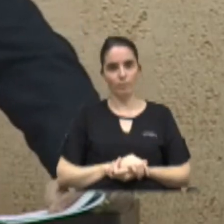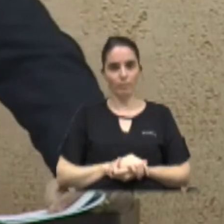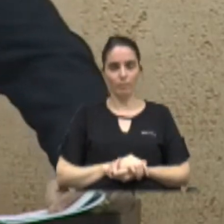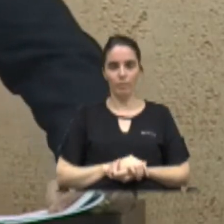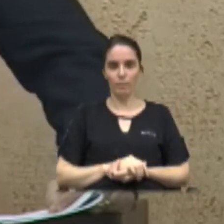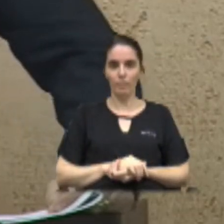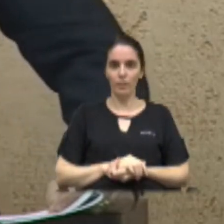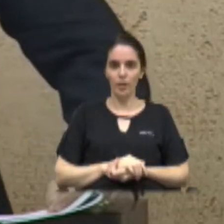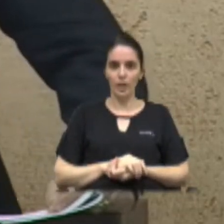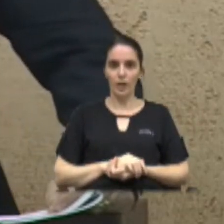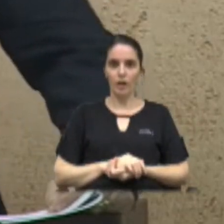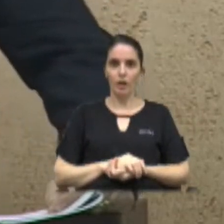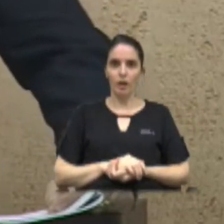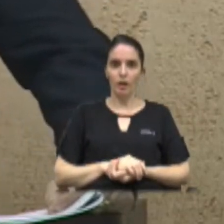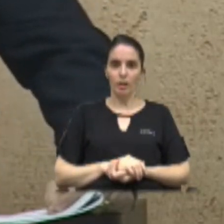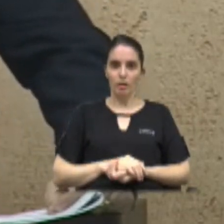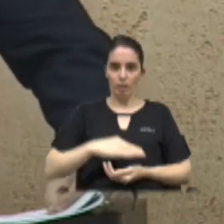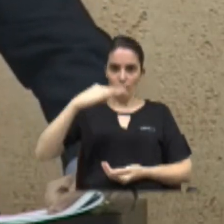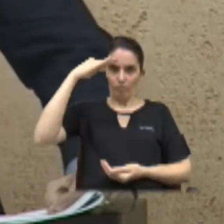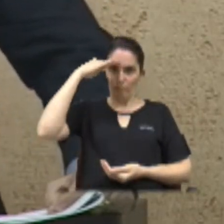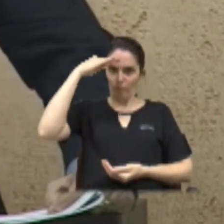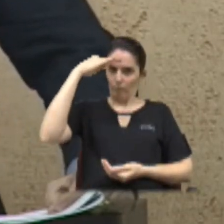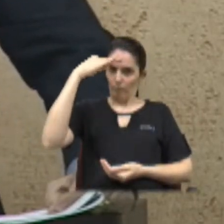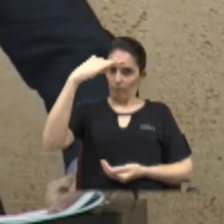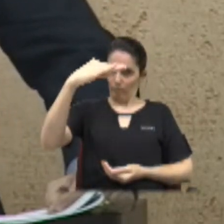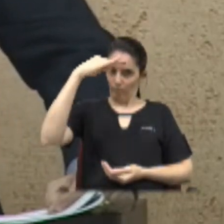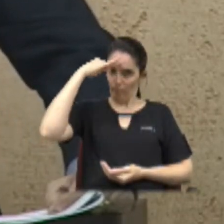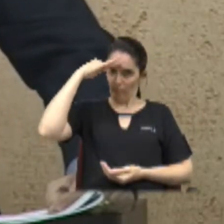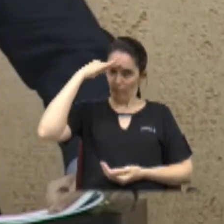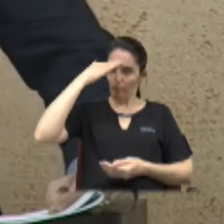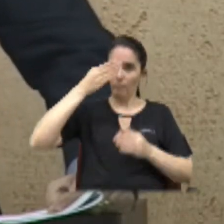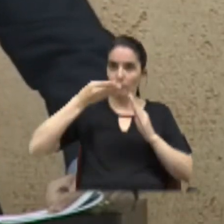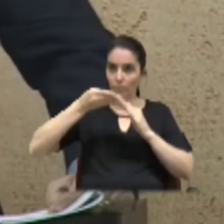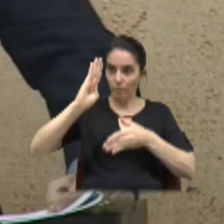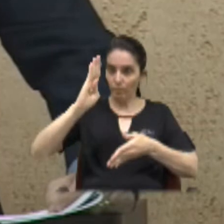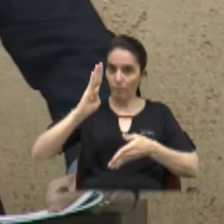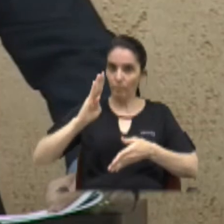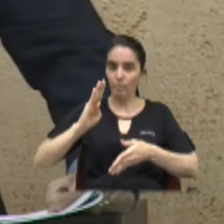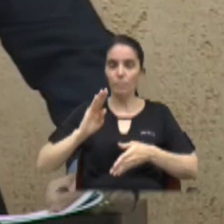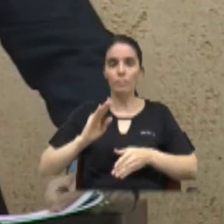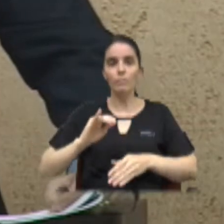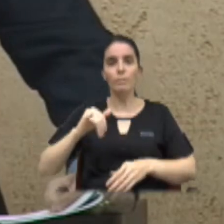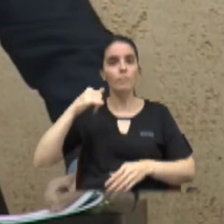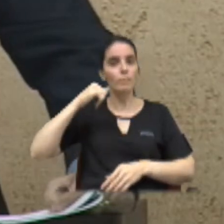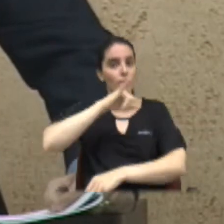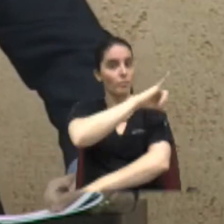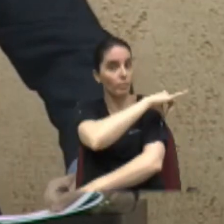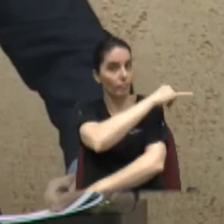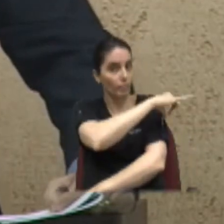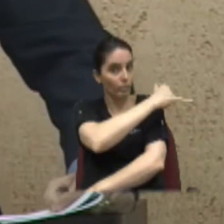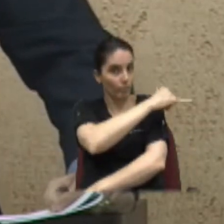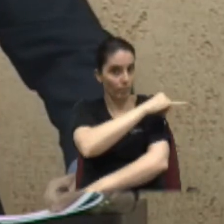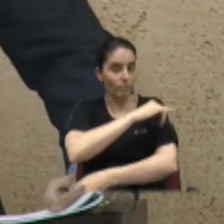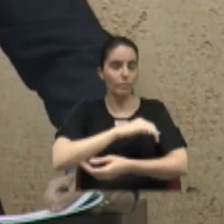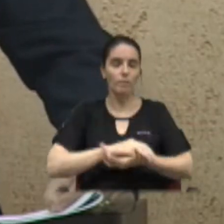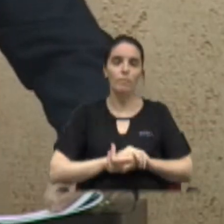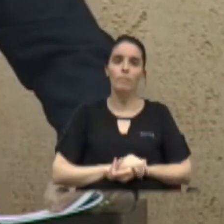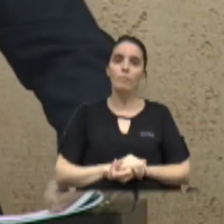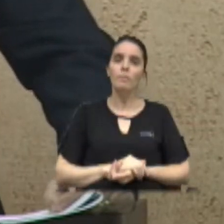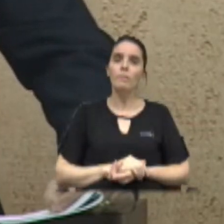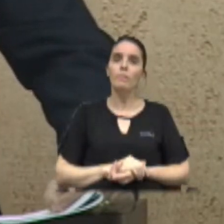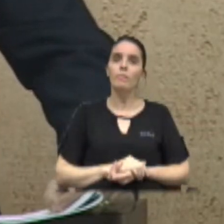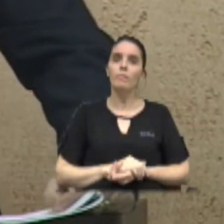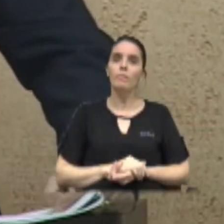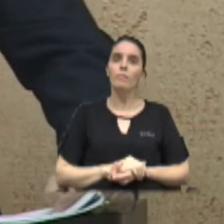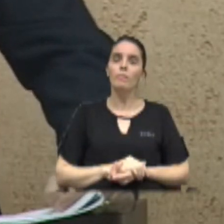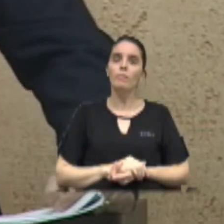Recentemente vi o Exército Brasileiro no Morro do Rio de Janeiro sendo, de forma, vou chamar passiva, humilhado